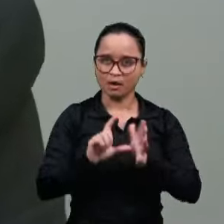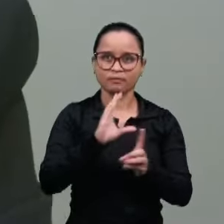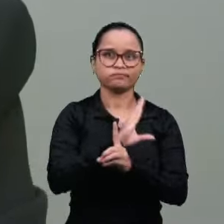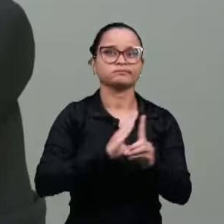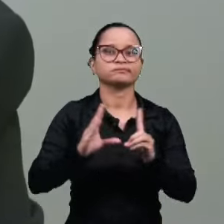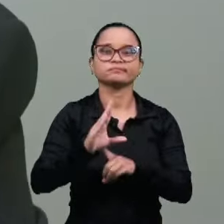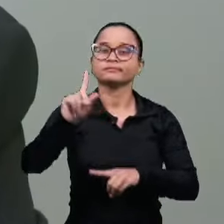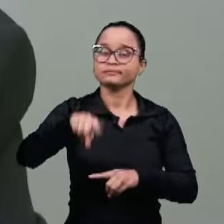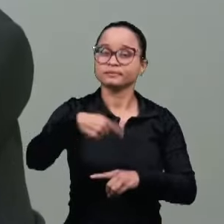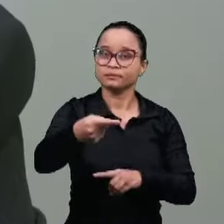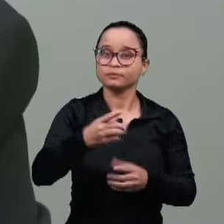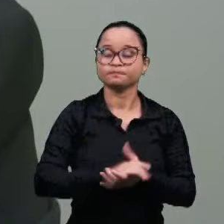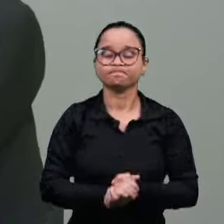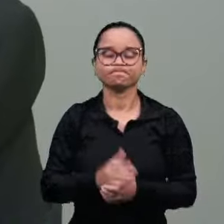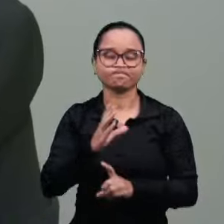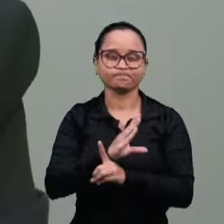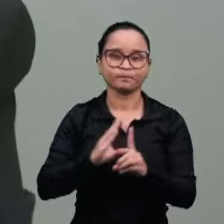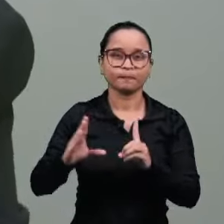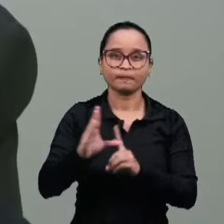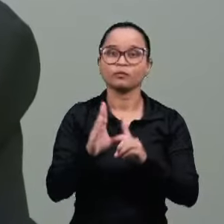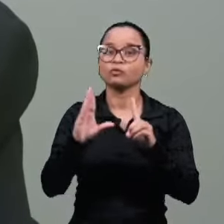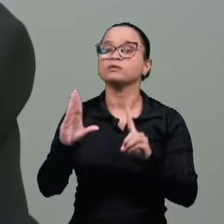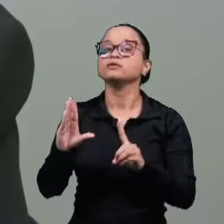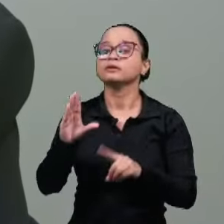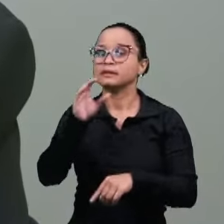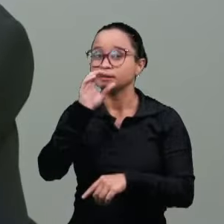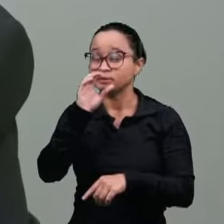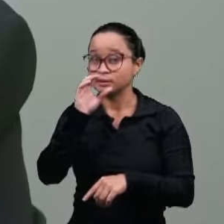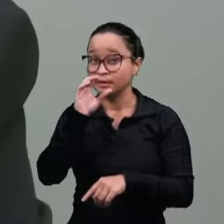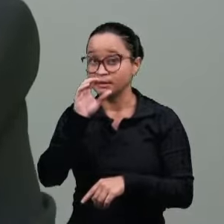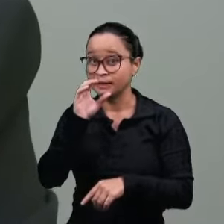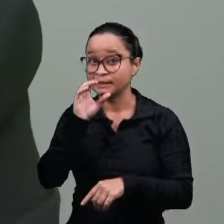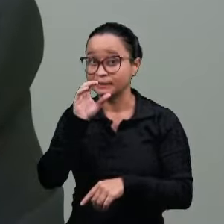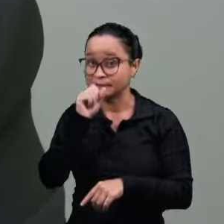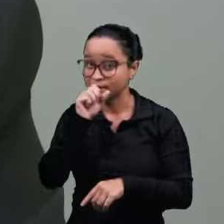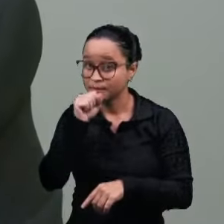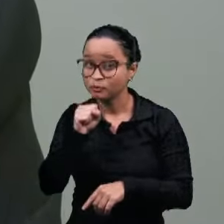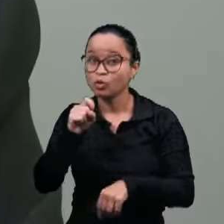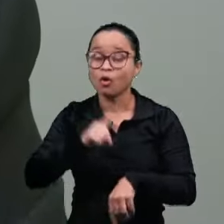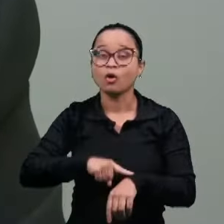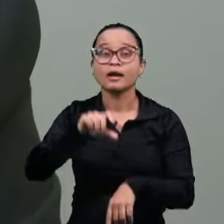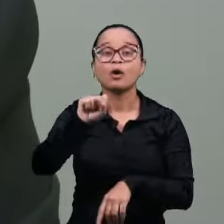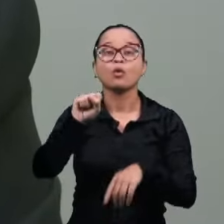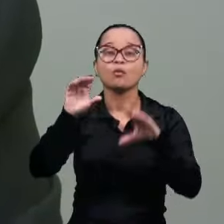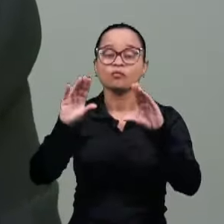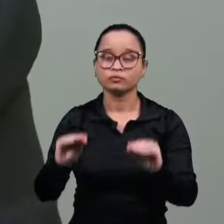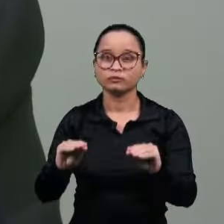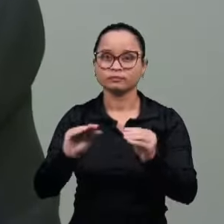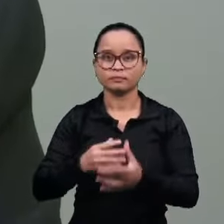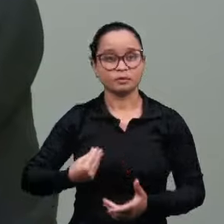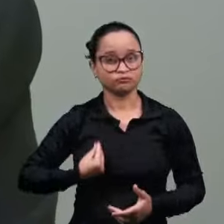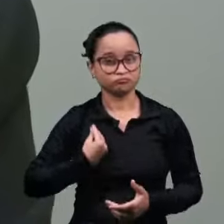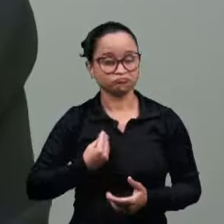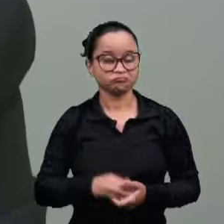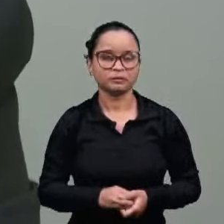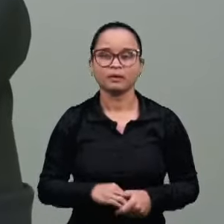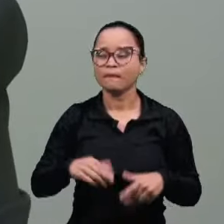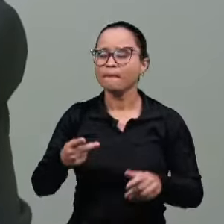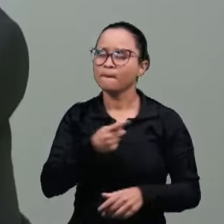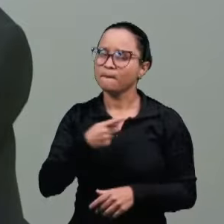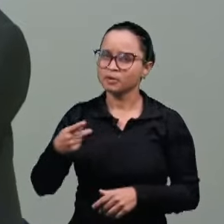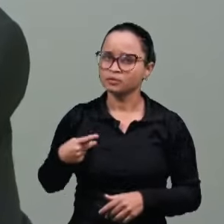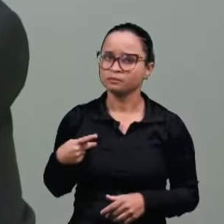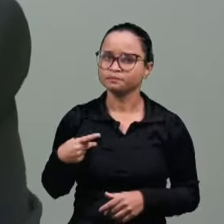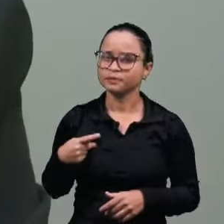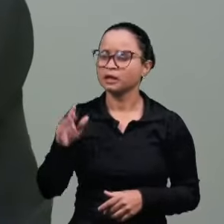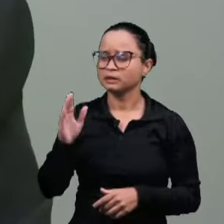culto deste sábado às 20 horas ao vivo, né? Mas antes, esse momento de conversa, né? O pastor Peter já é a segunda vez que